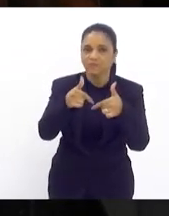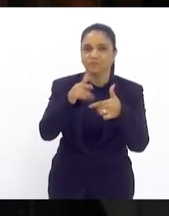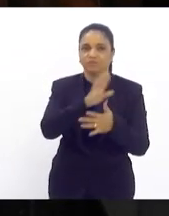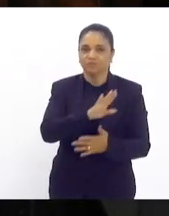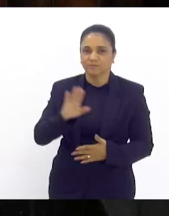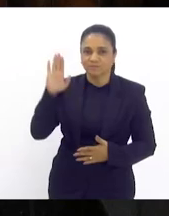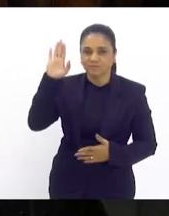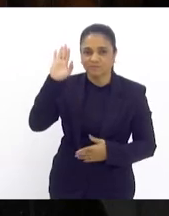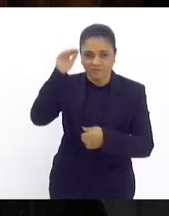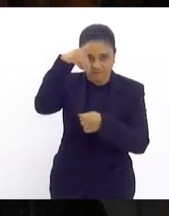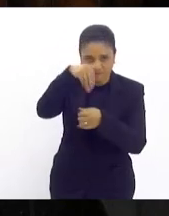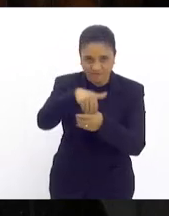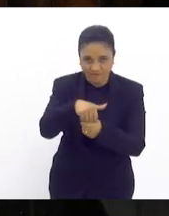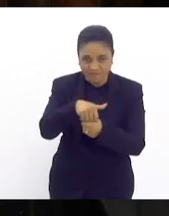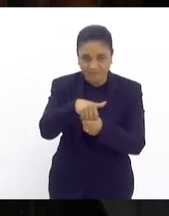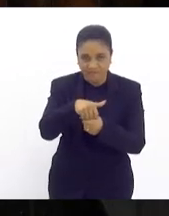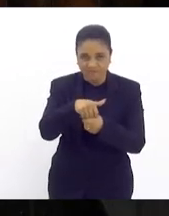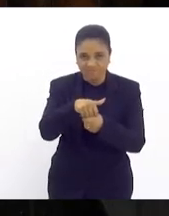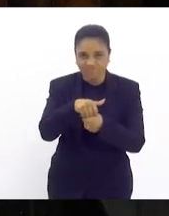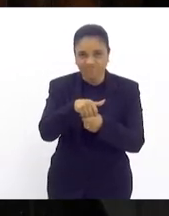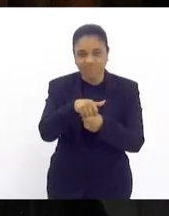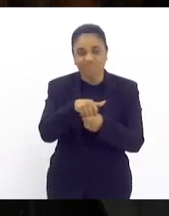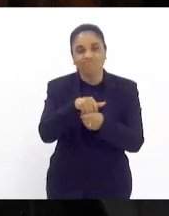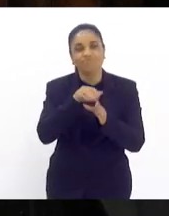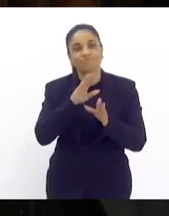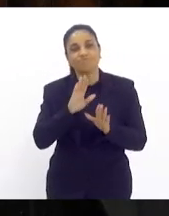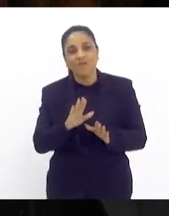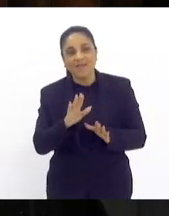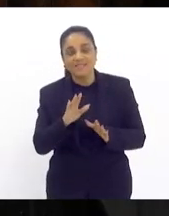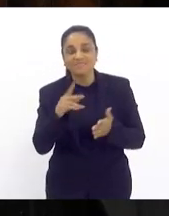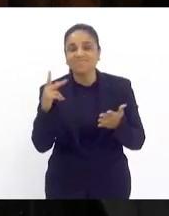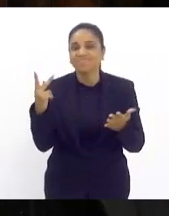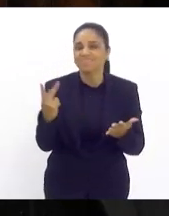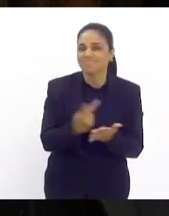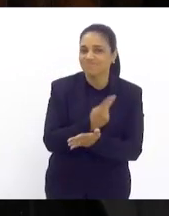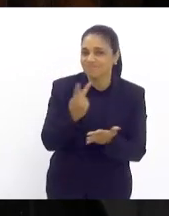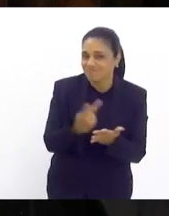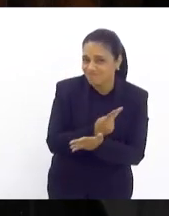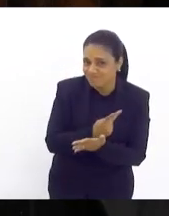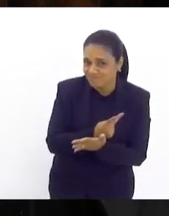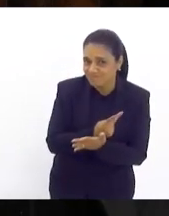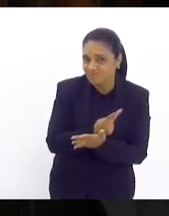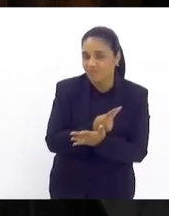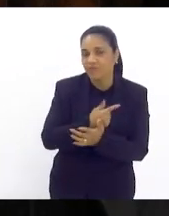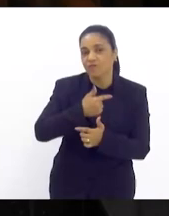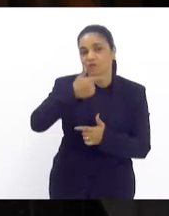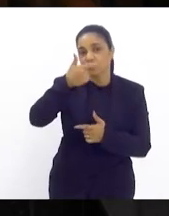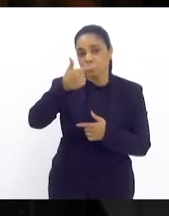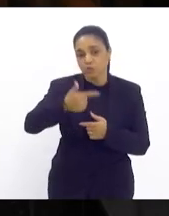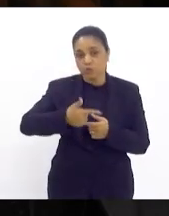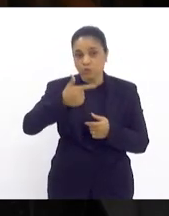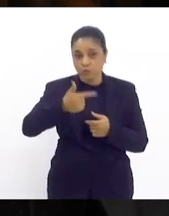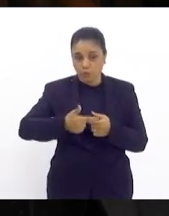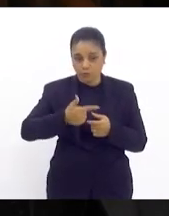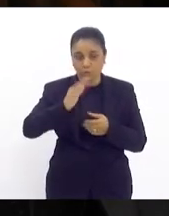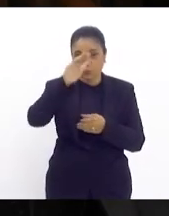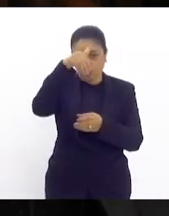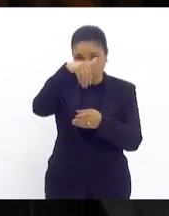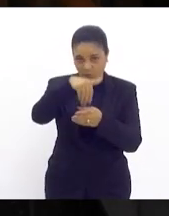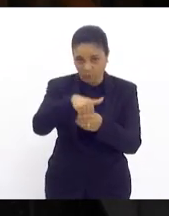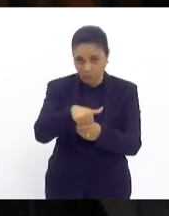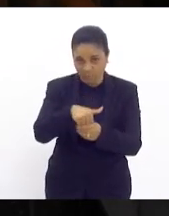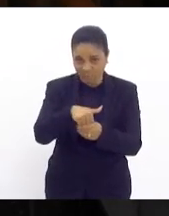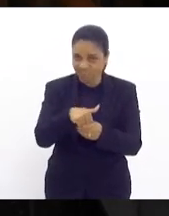felizmente não deu certo o levou o segundo turno mas não fez